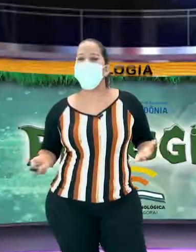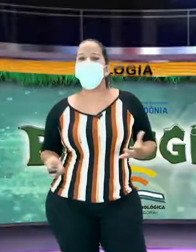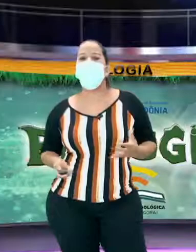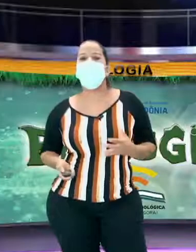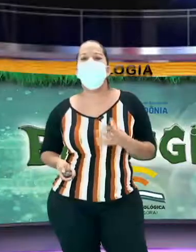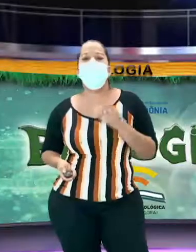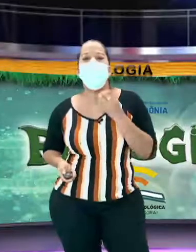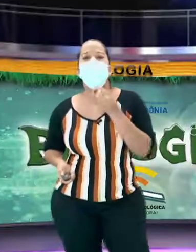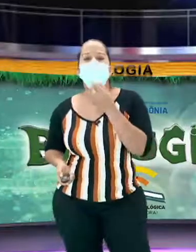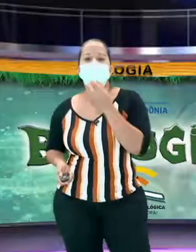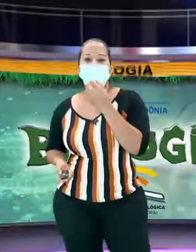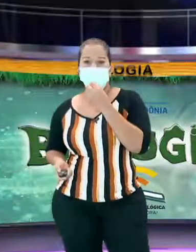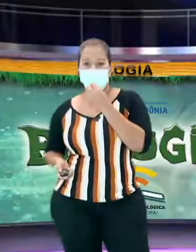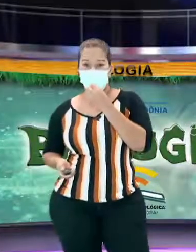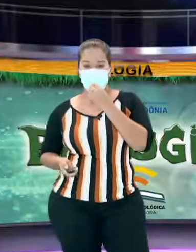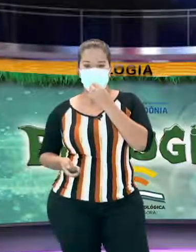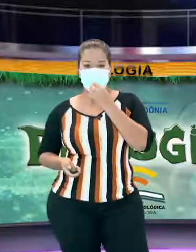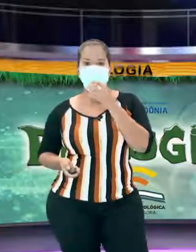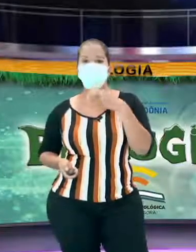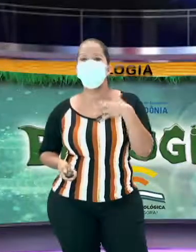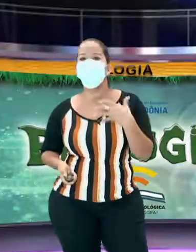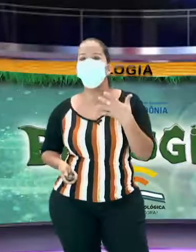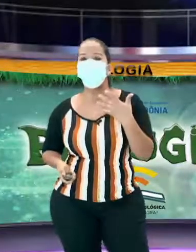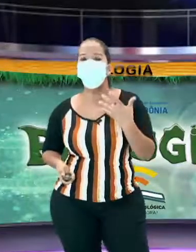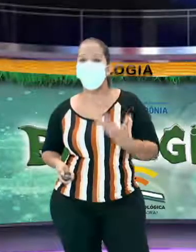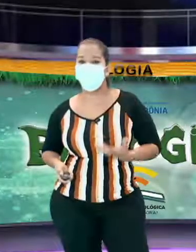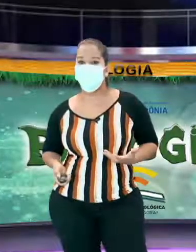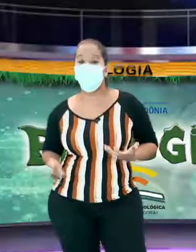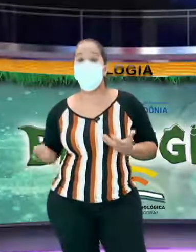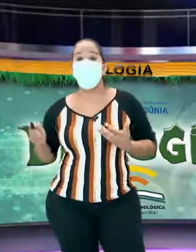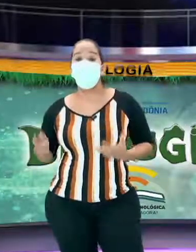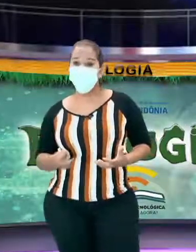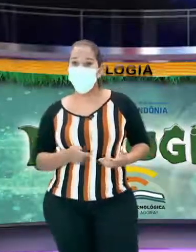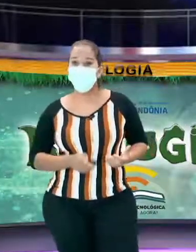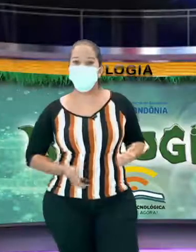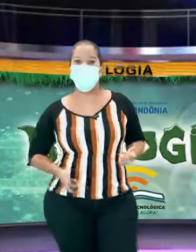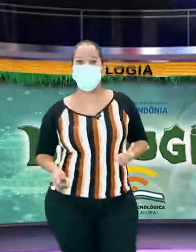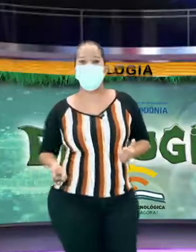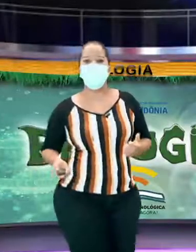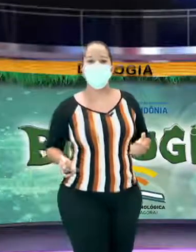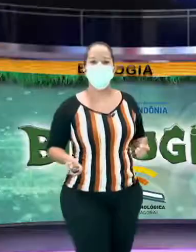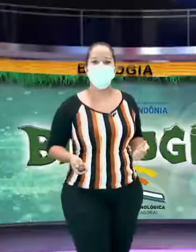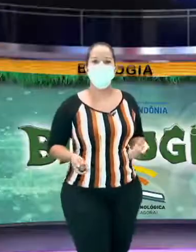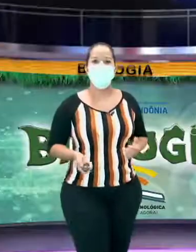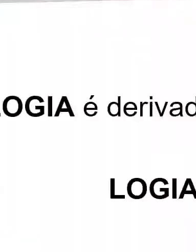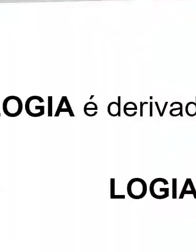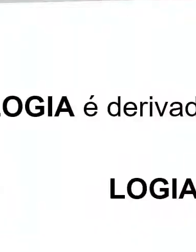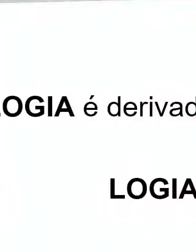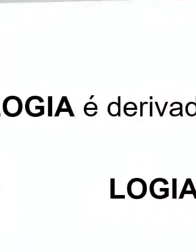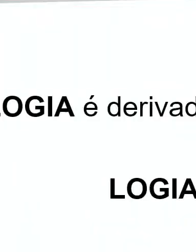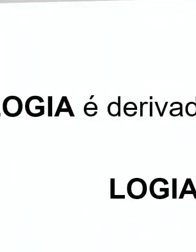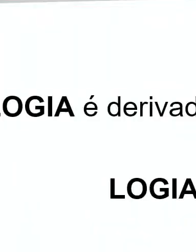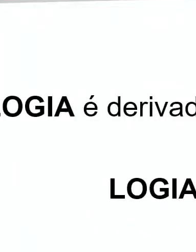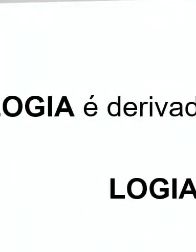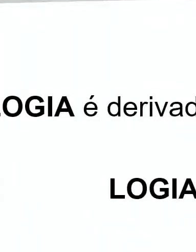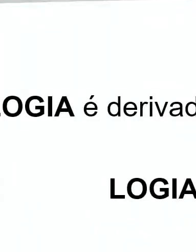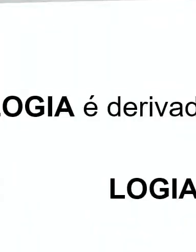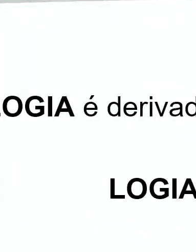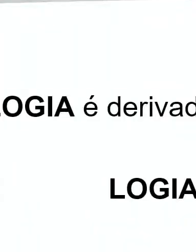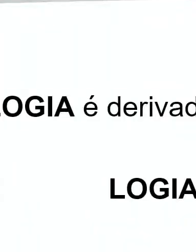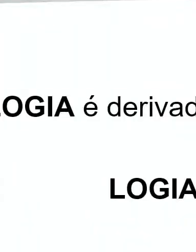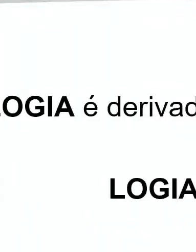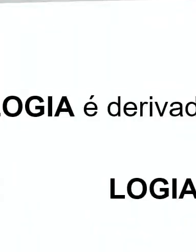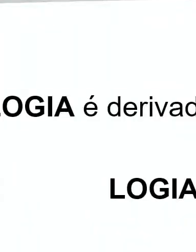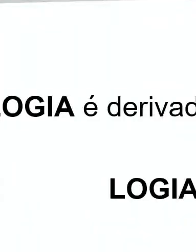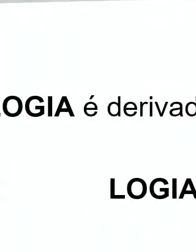tá? Mas qual é a origem dessa palavra? Biologia. Vamos lá para o nosso slide. Pega o seu material aí. Então, a